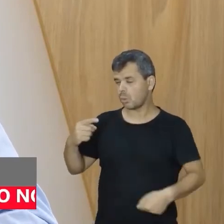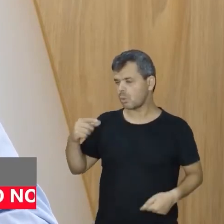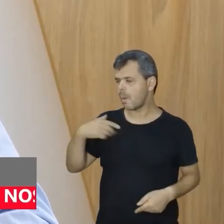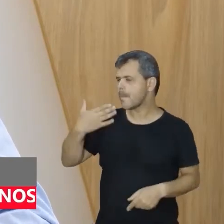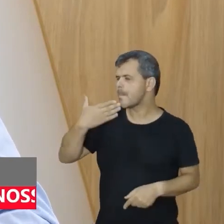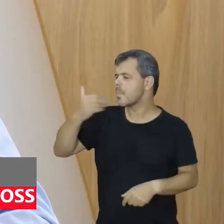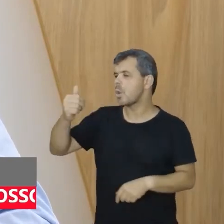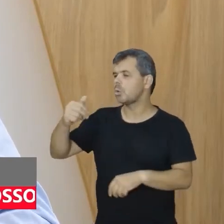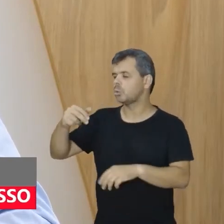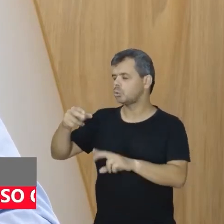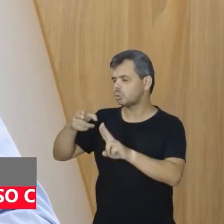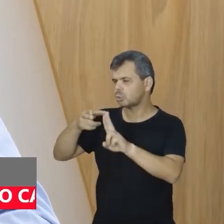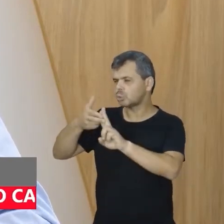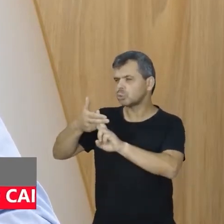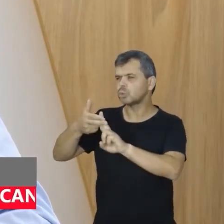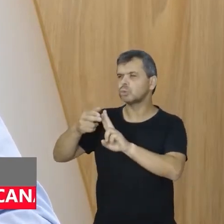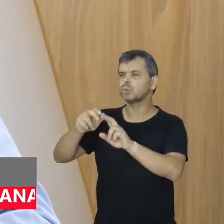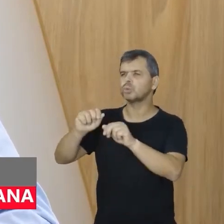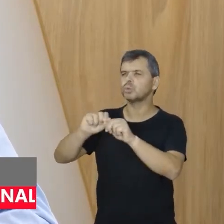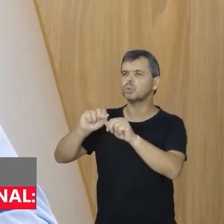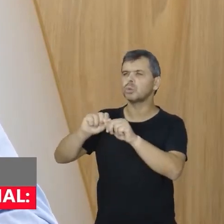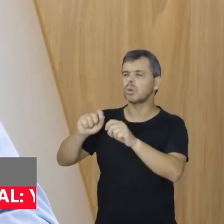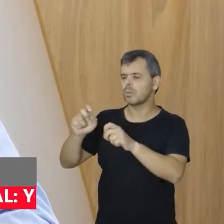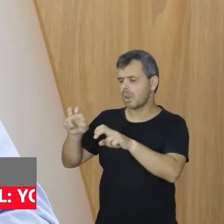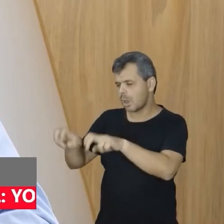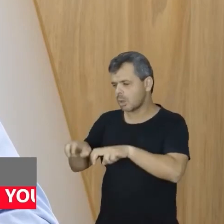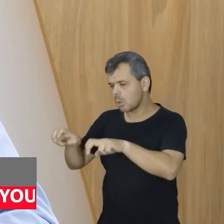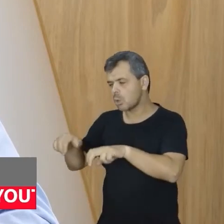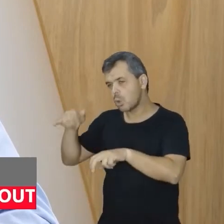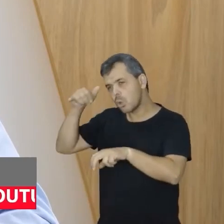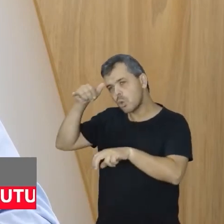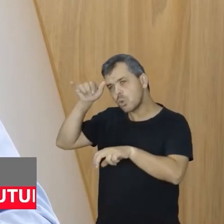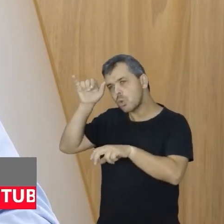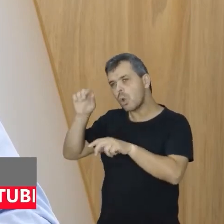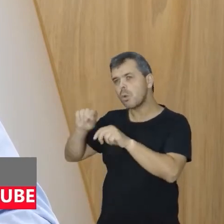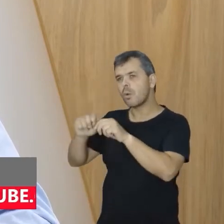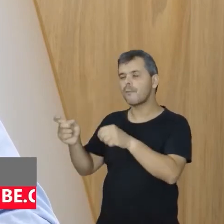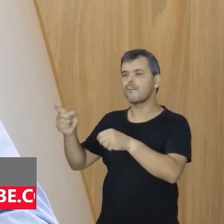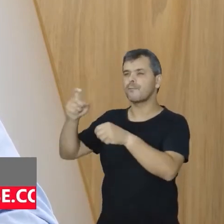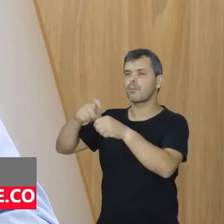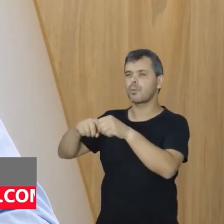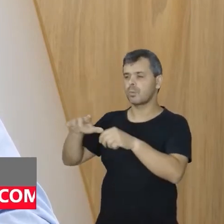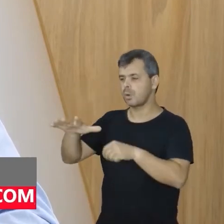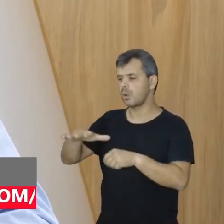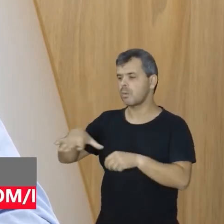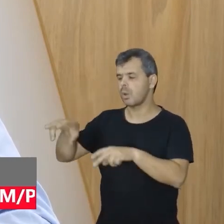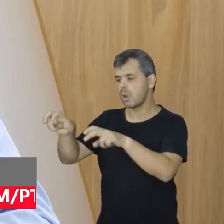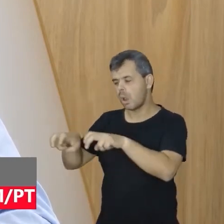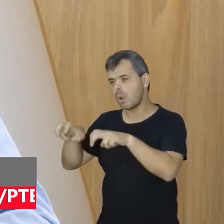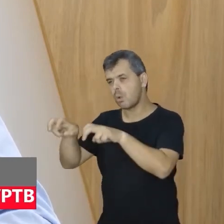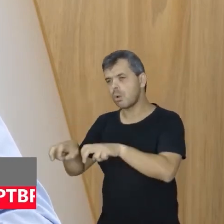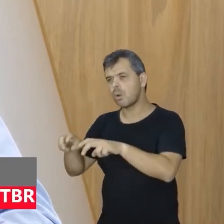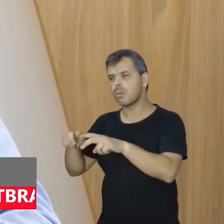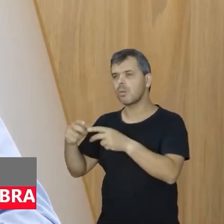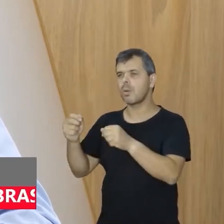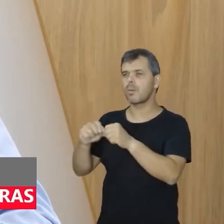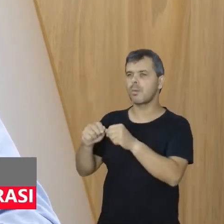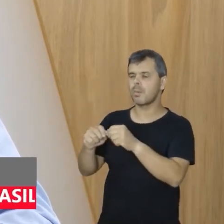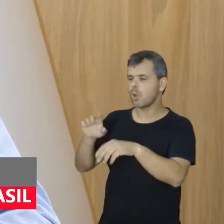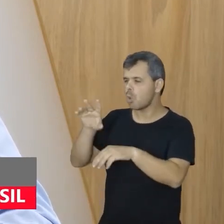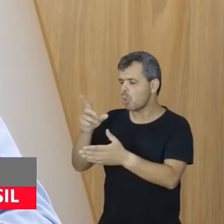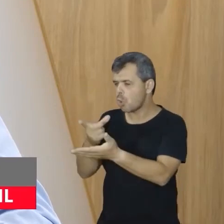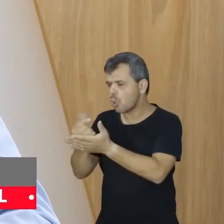SUS, a questão da agricultura familiar, os programas voltaram para a nossa área rural, o programa de aquisição